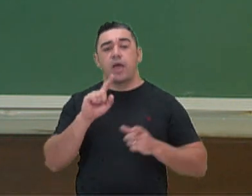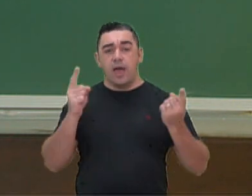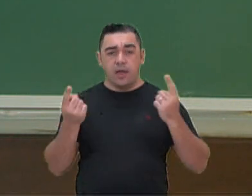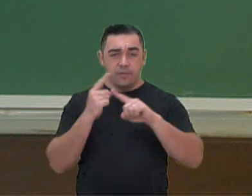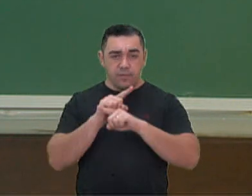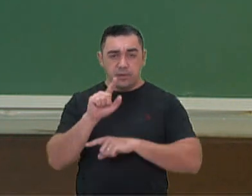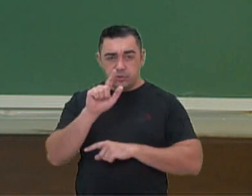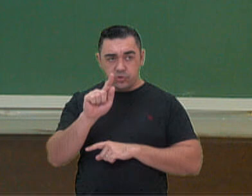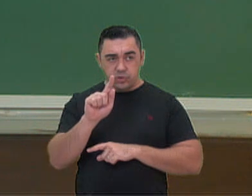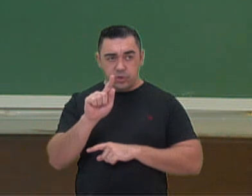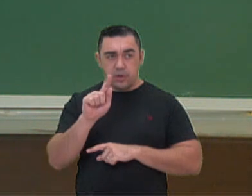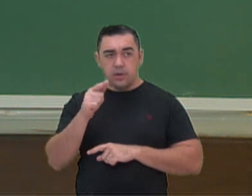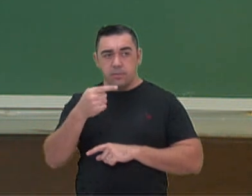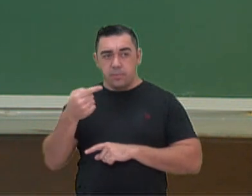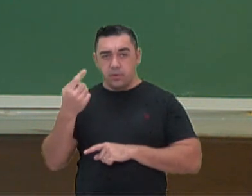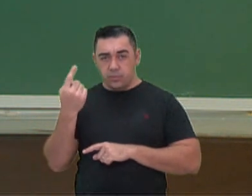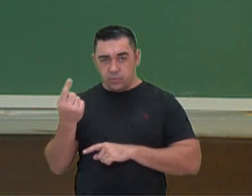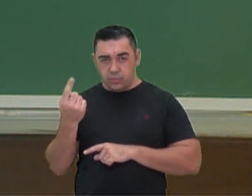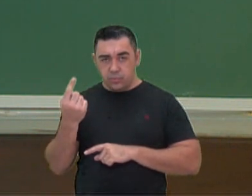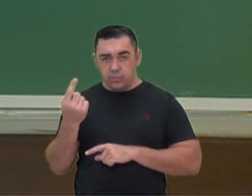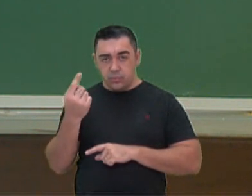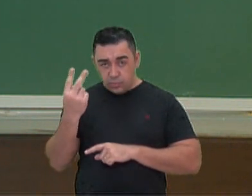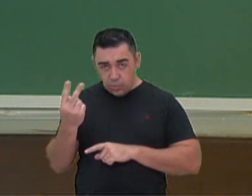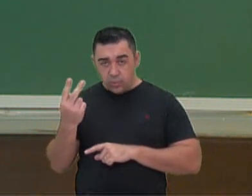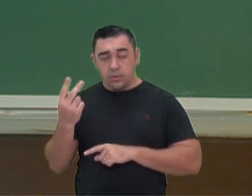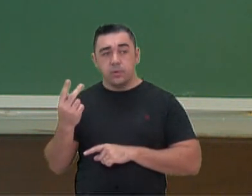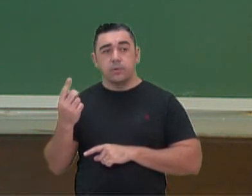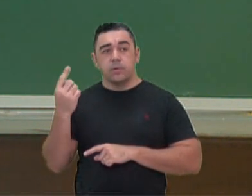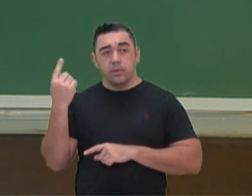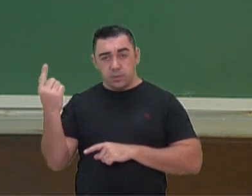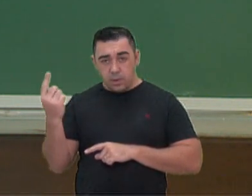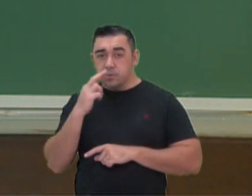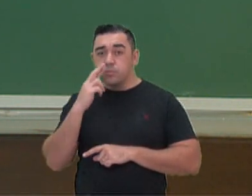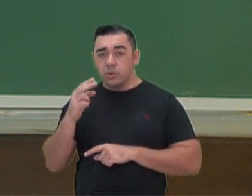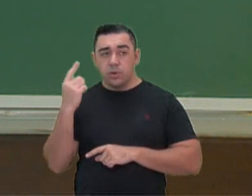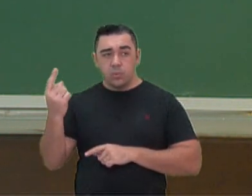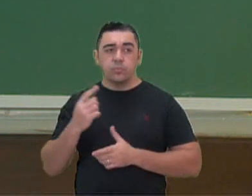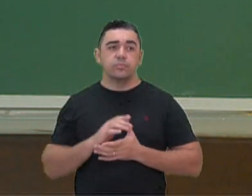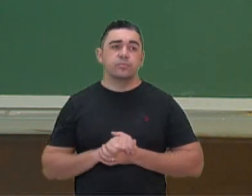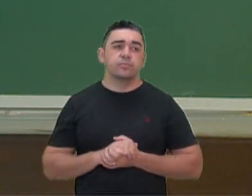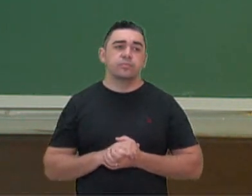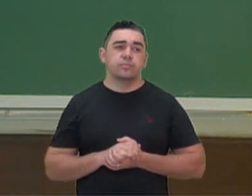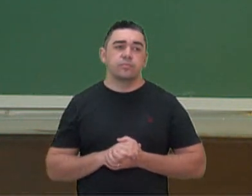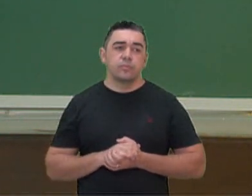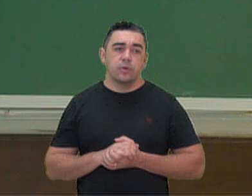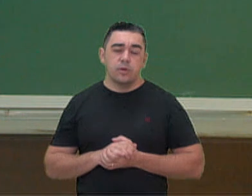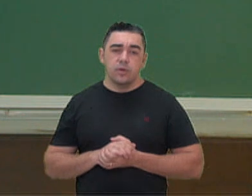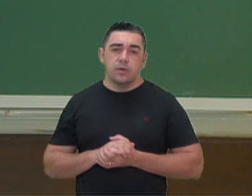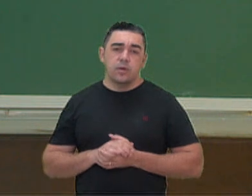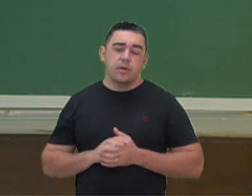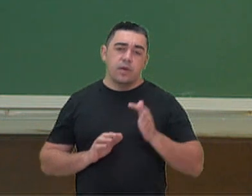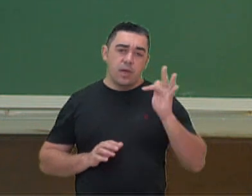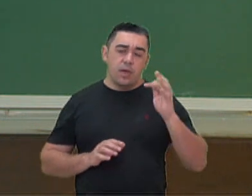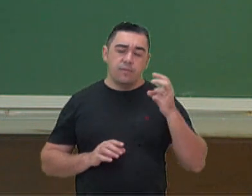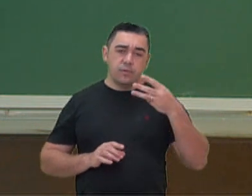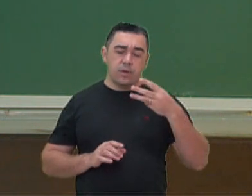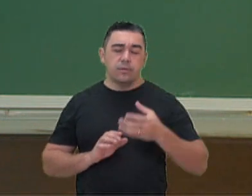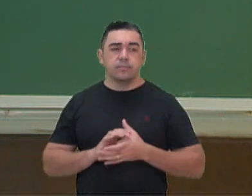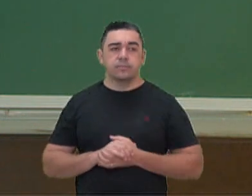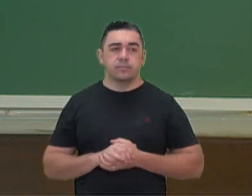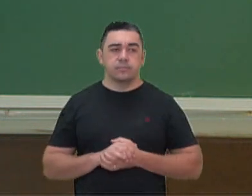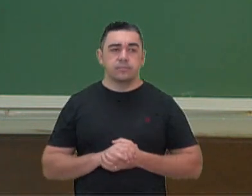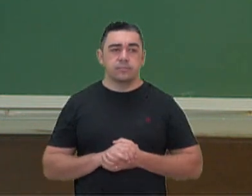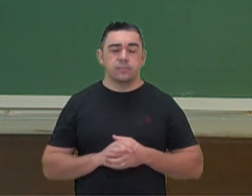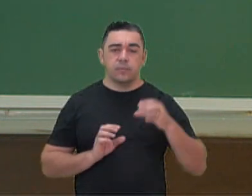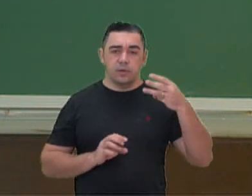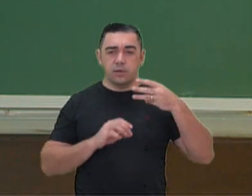o menos 2 em x na inversa de g, tem que dar 1. Vamos lá, f de 3. 3